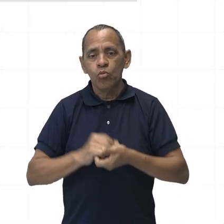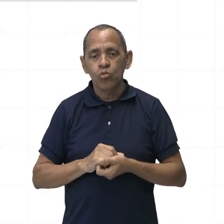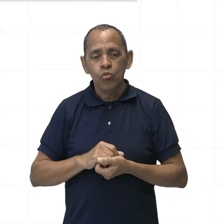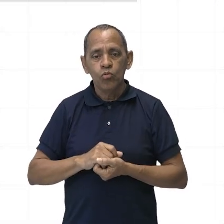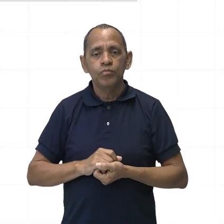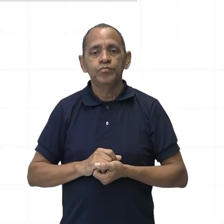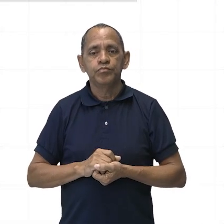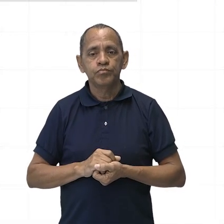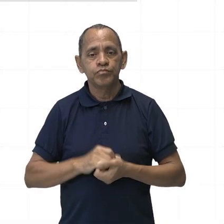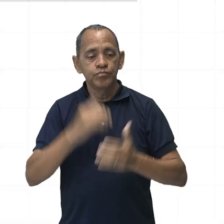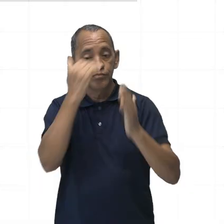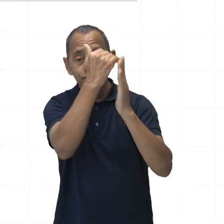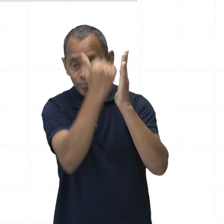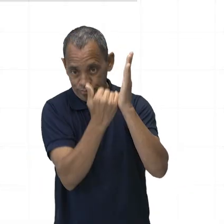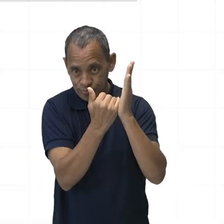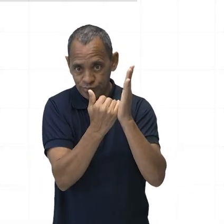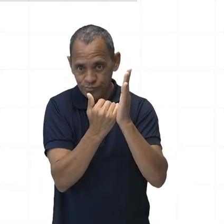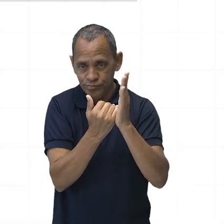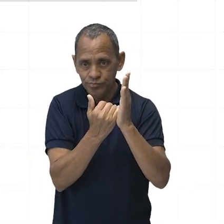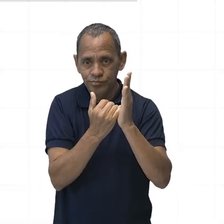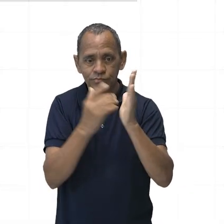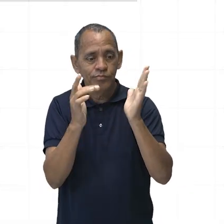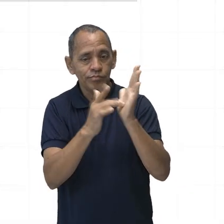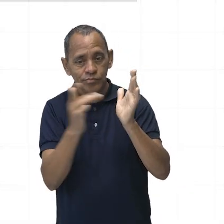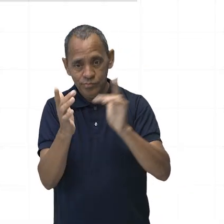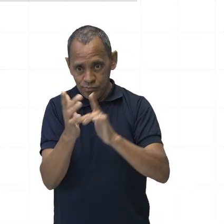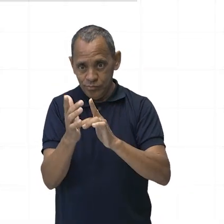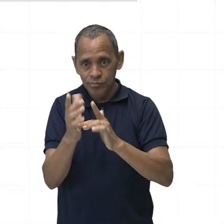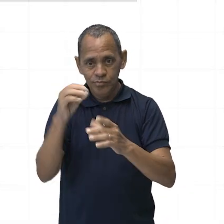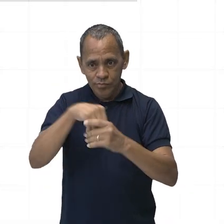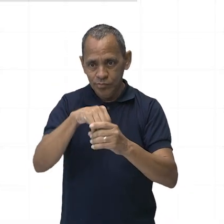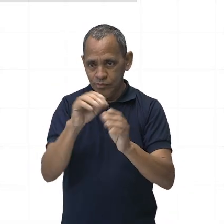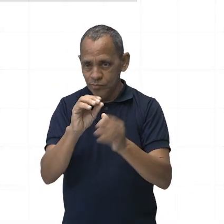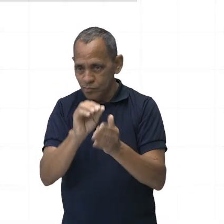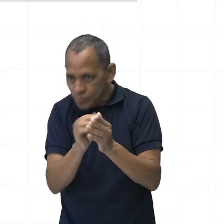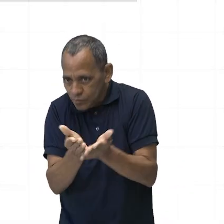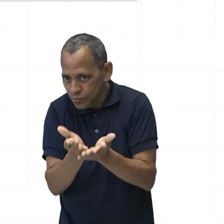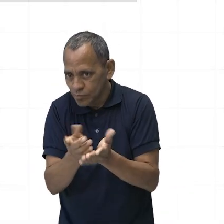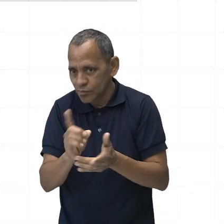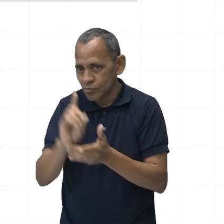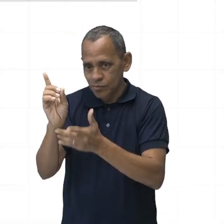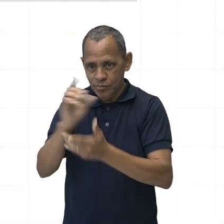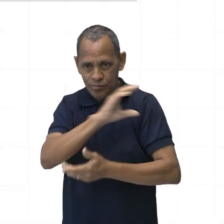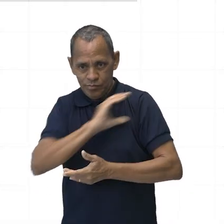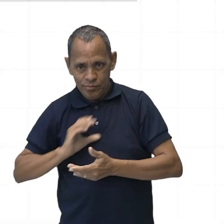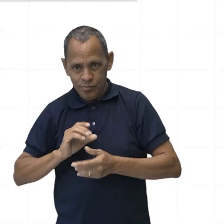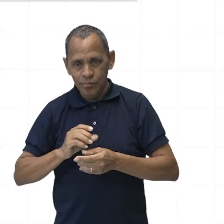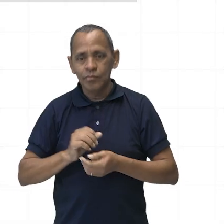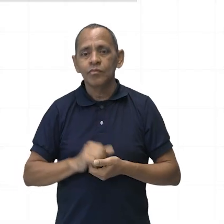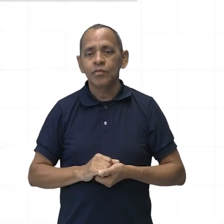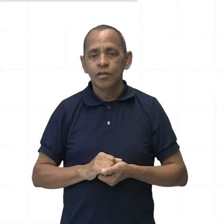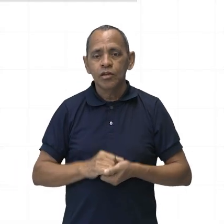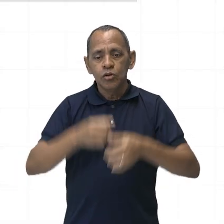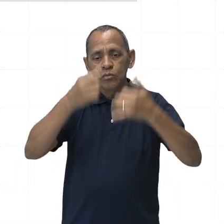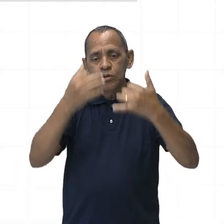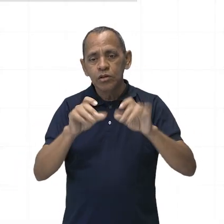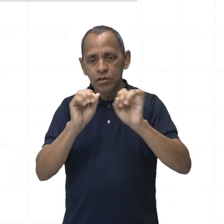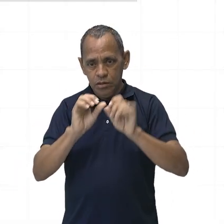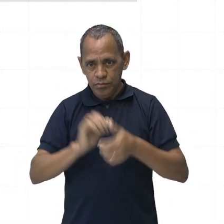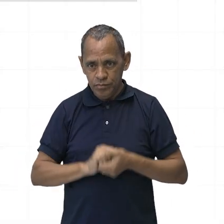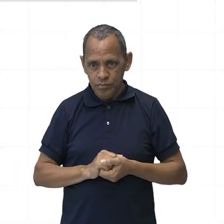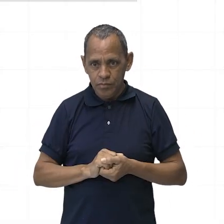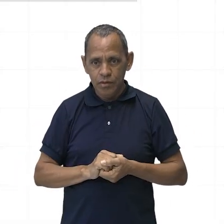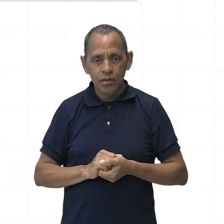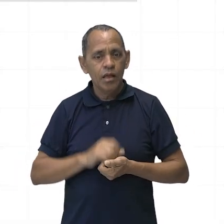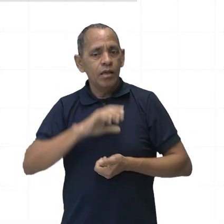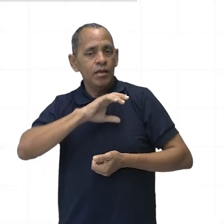Jesus Cristo, né, na Bíblia para os cristãos, né, o mandamento de Jesus a seus discípulos, amar